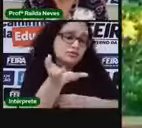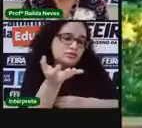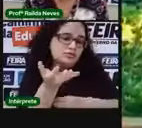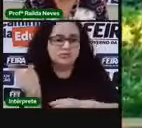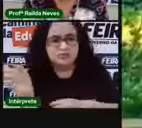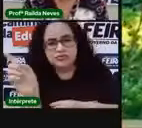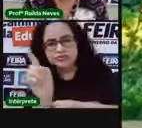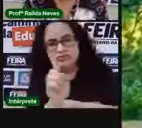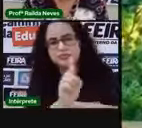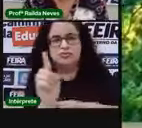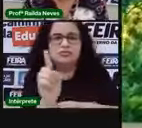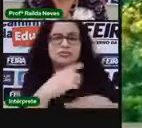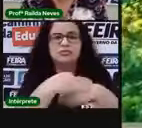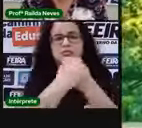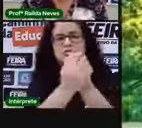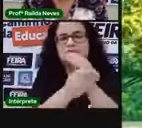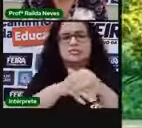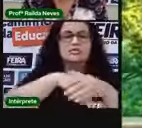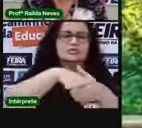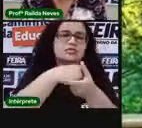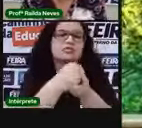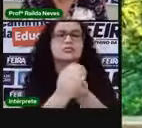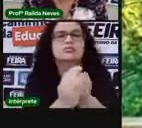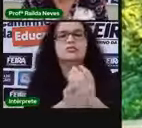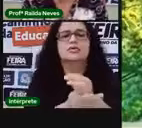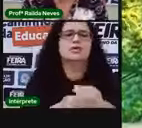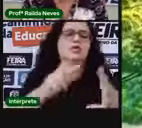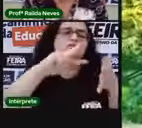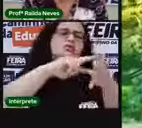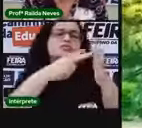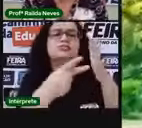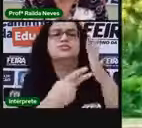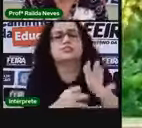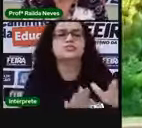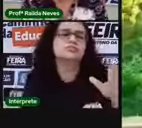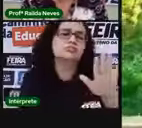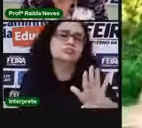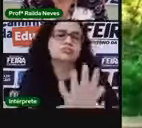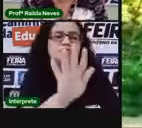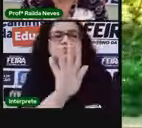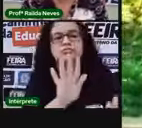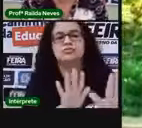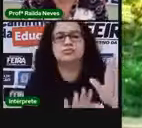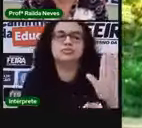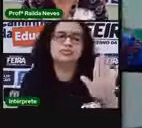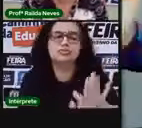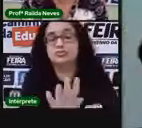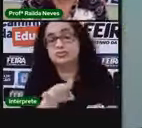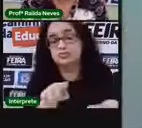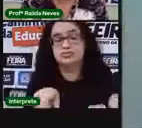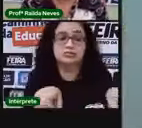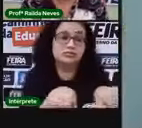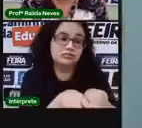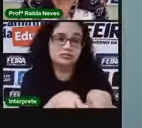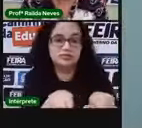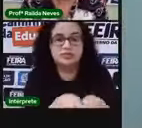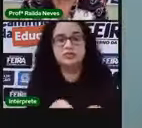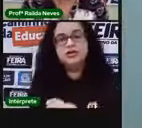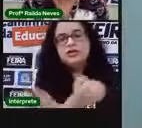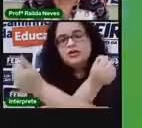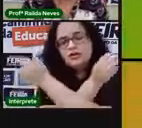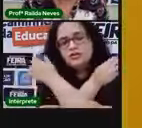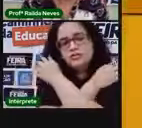então, lavar as mãos significaria cuidar de você e do outro também. E um abraço